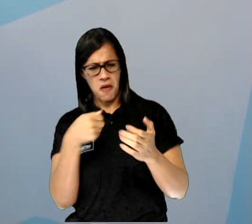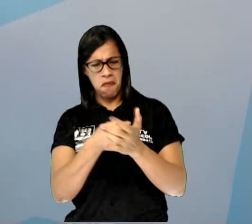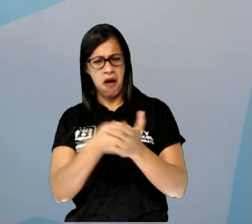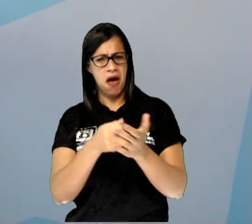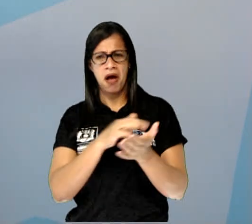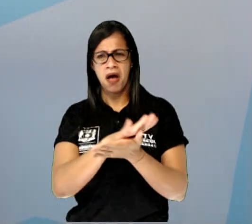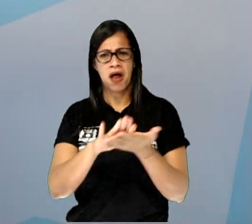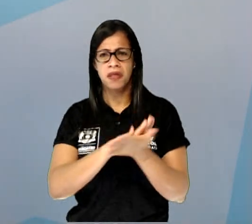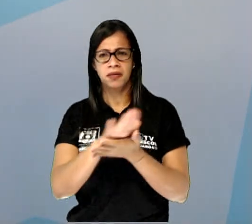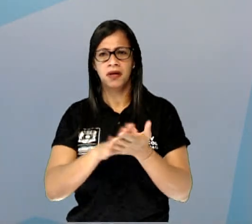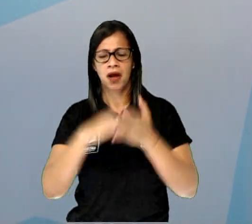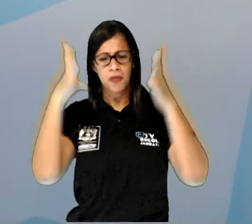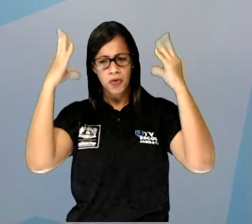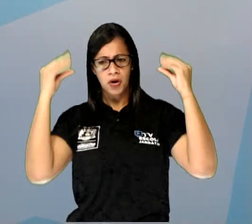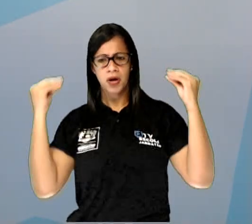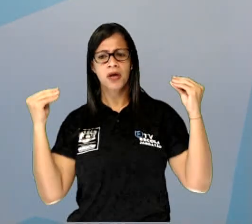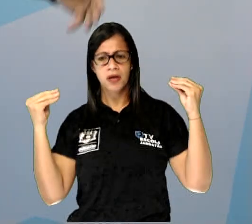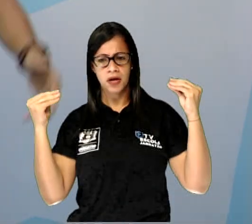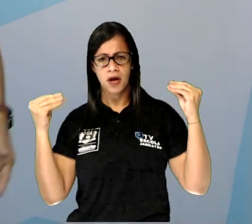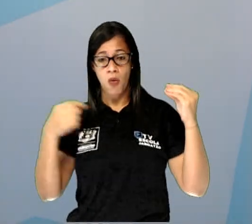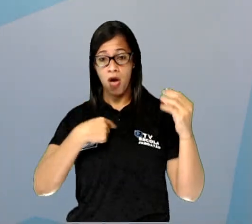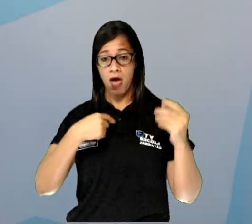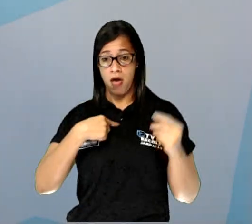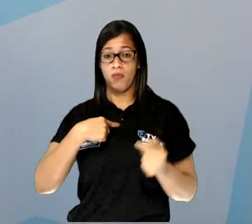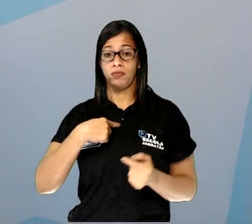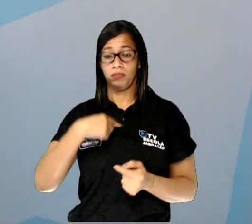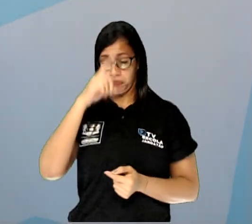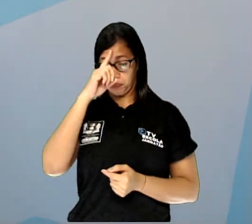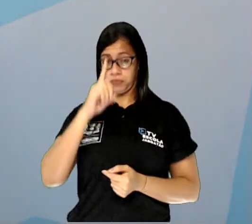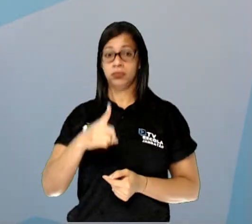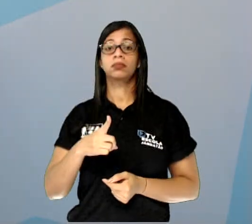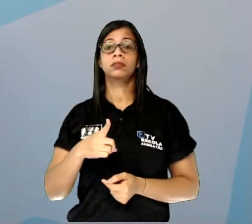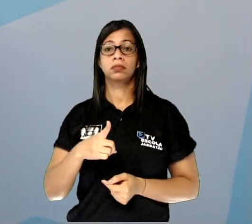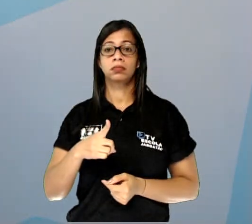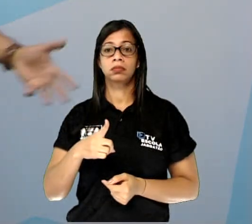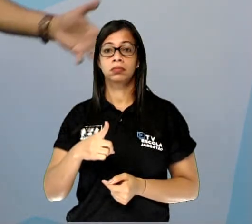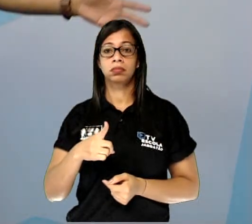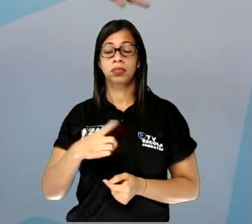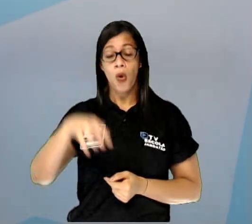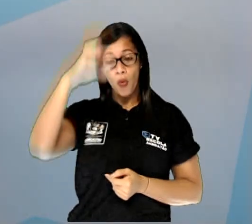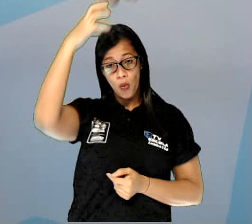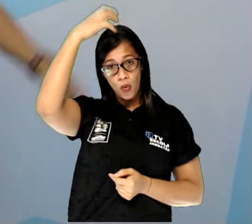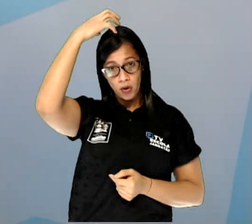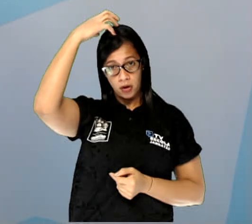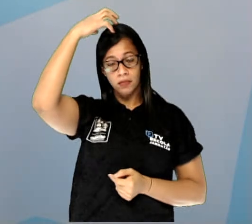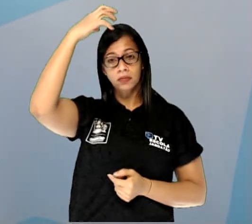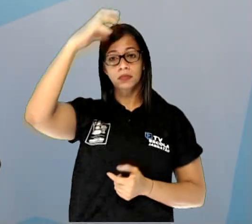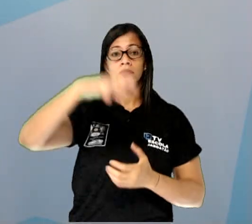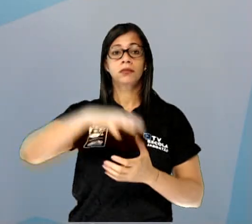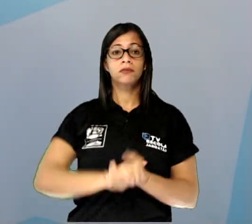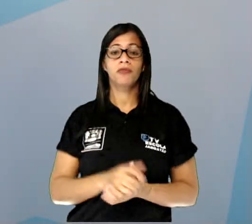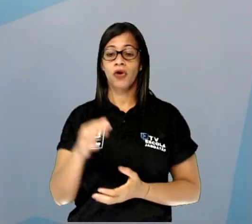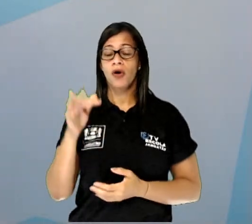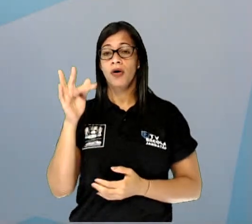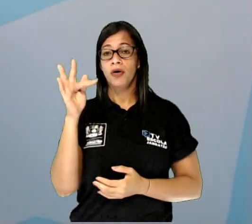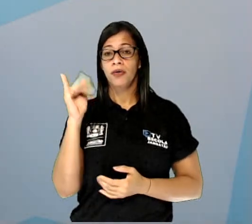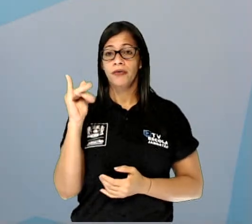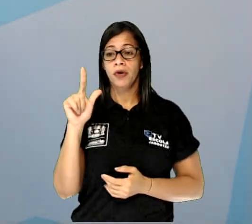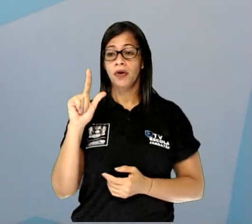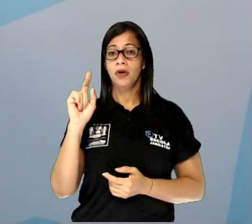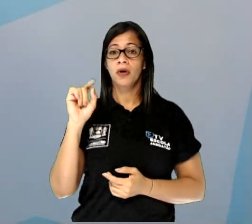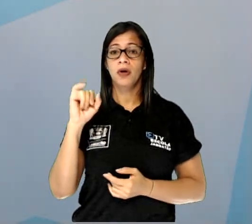Quem está dizendo sou eu, o rei de Portugal e de Espanha, Filipe II. E aí os holandeses se revoltaram.